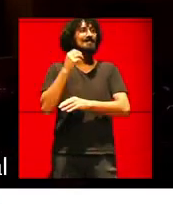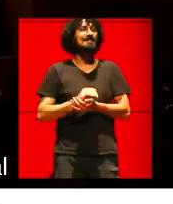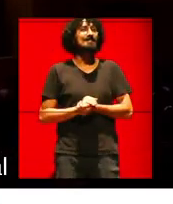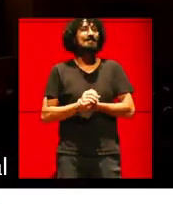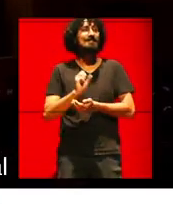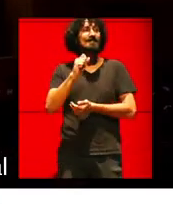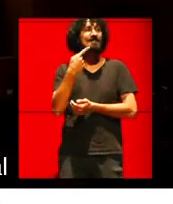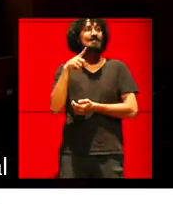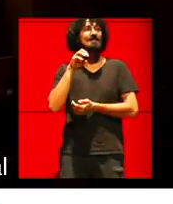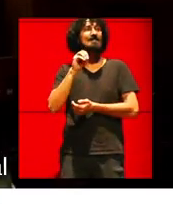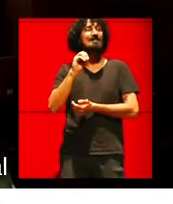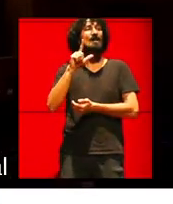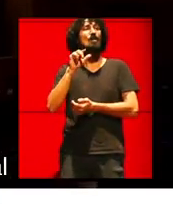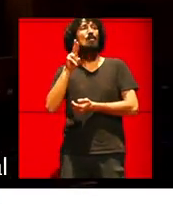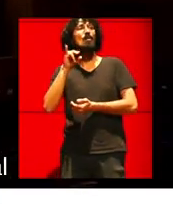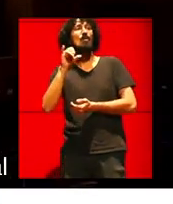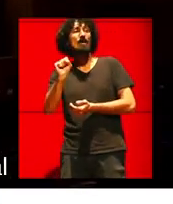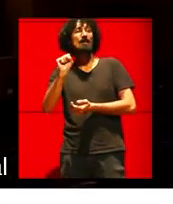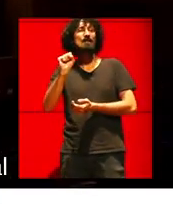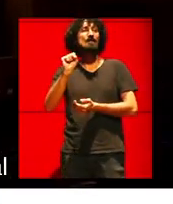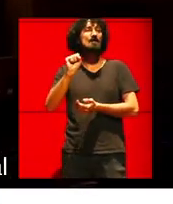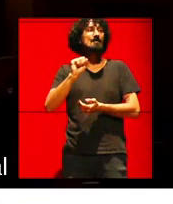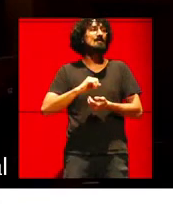São Luís?